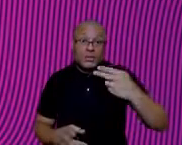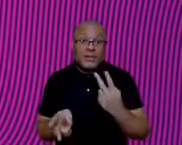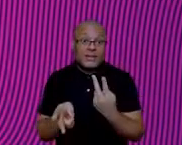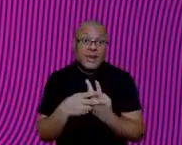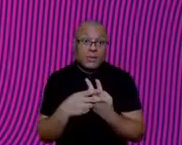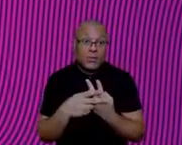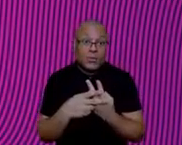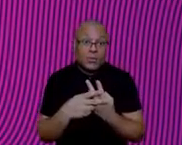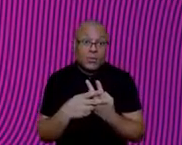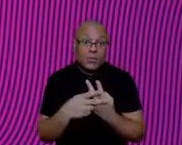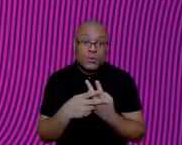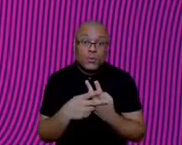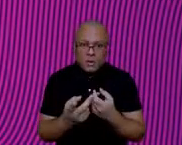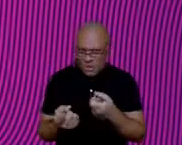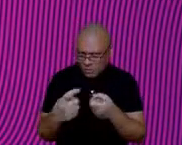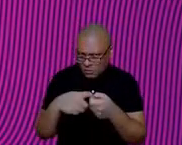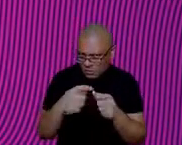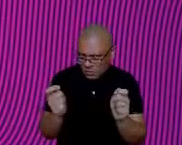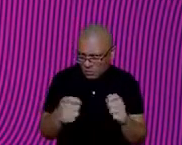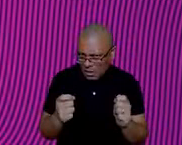como recuperar?